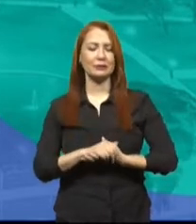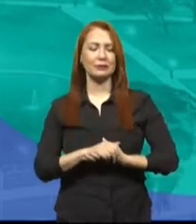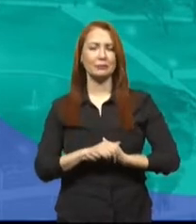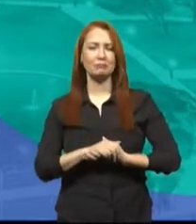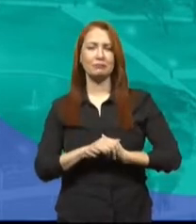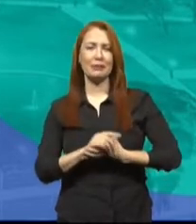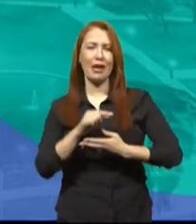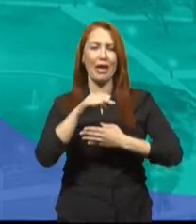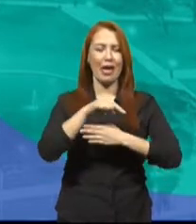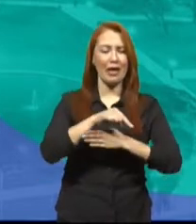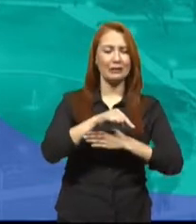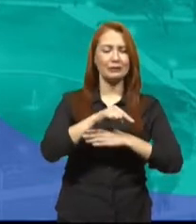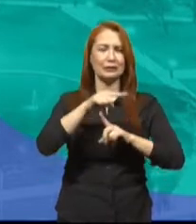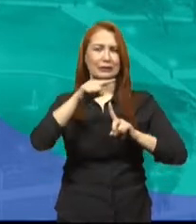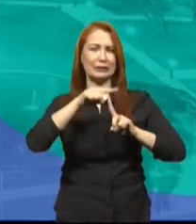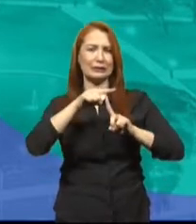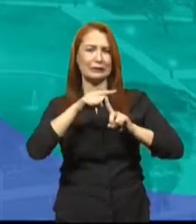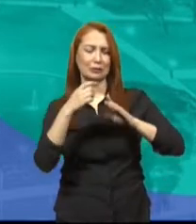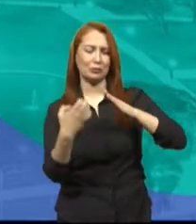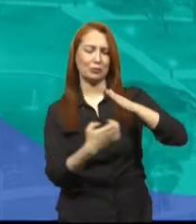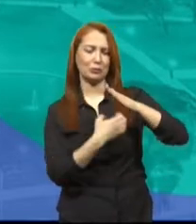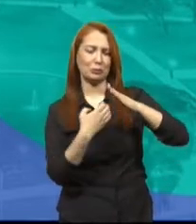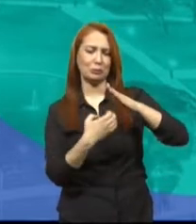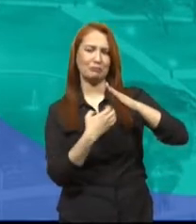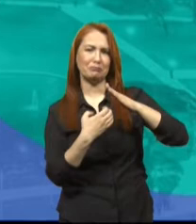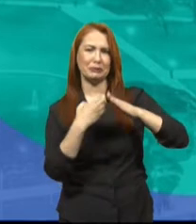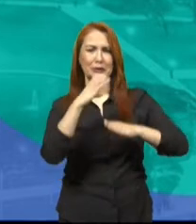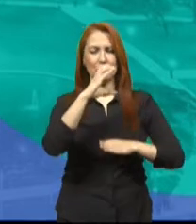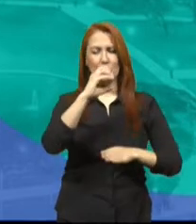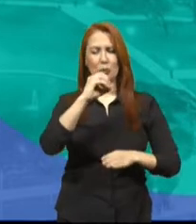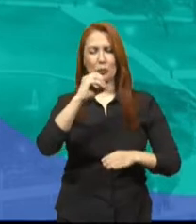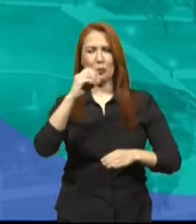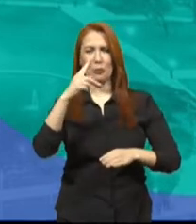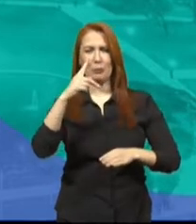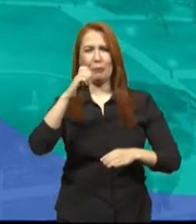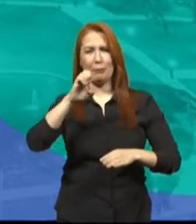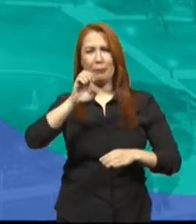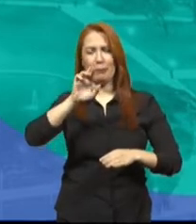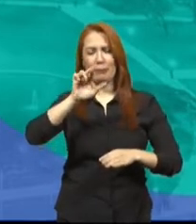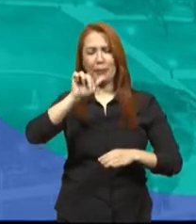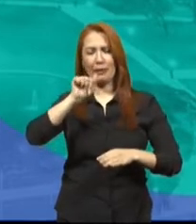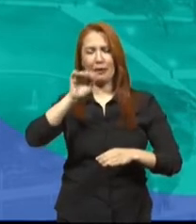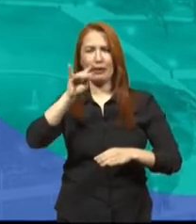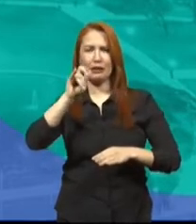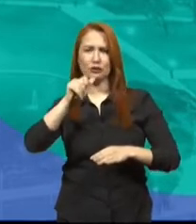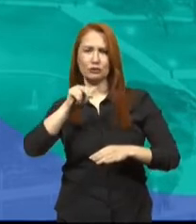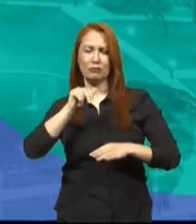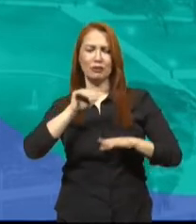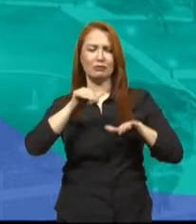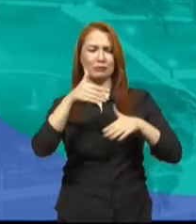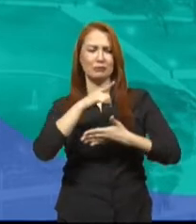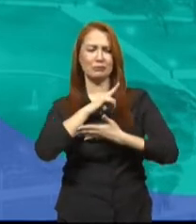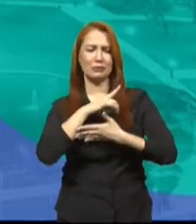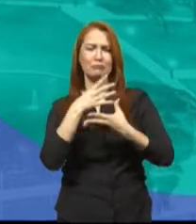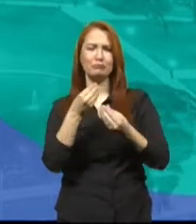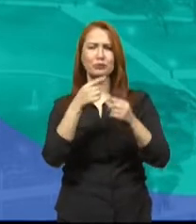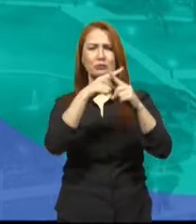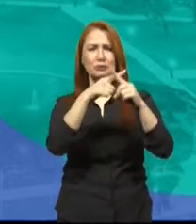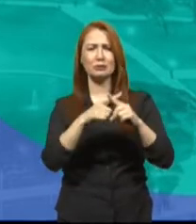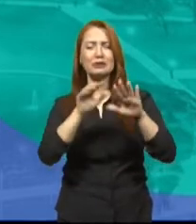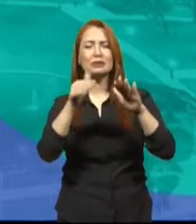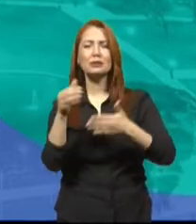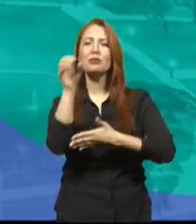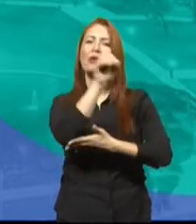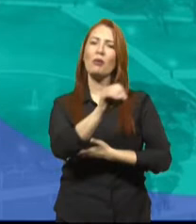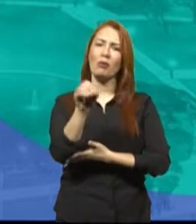incapacitado da concorrência. Mas que ótimo que tem essa iniciativa.